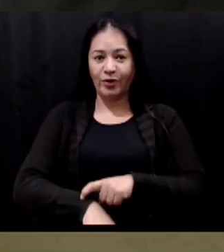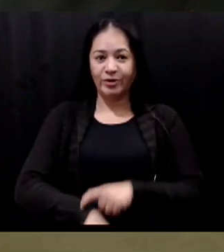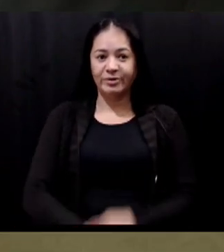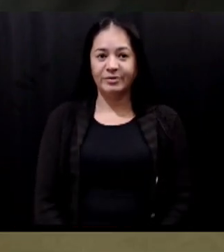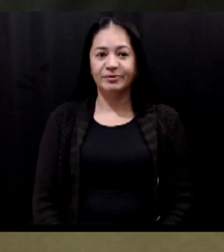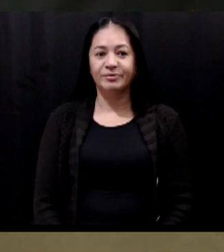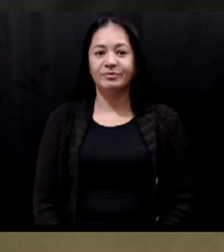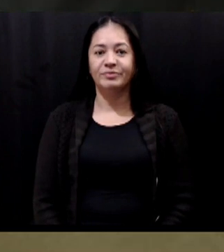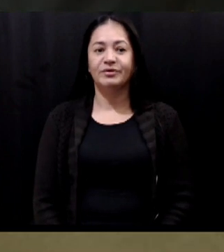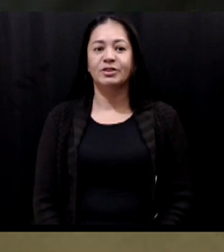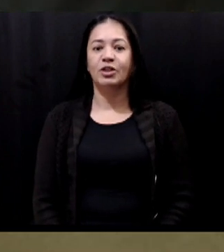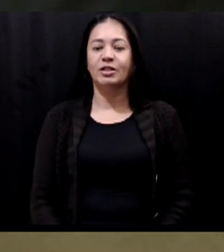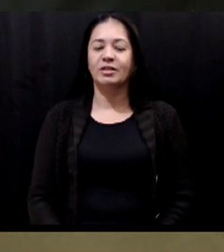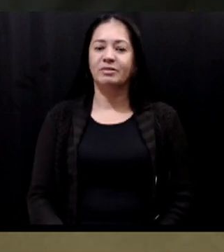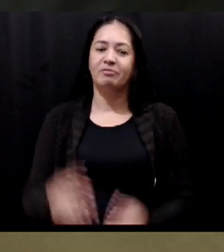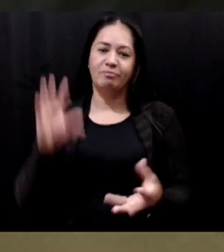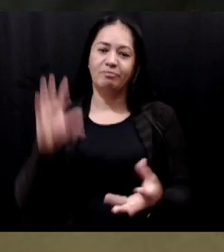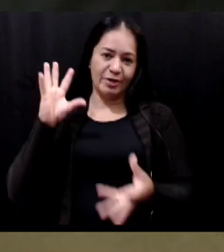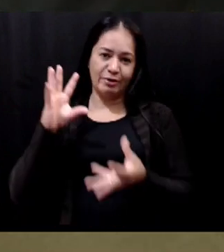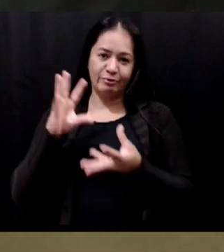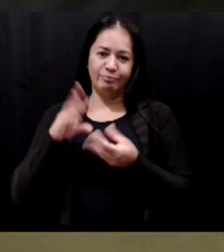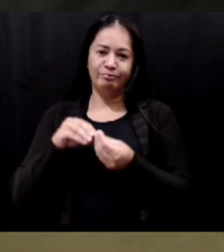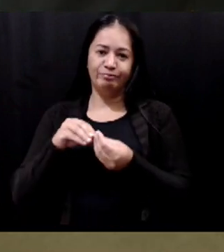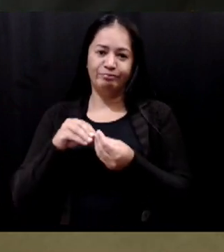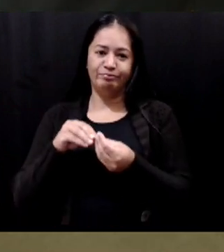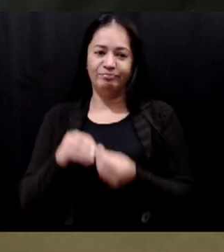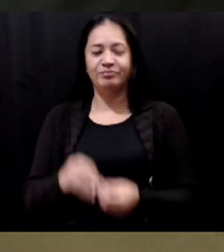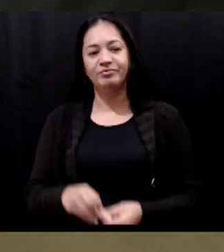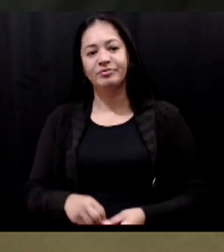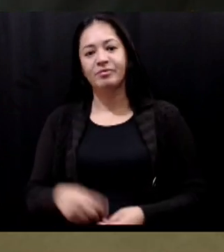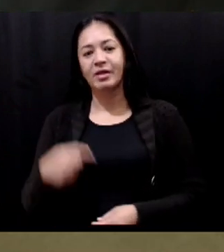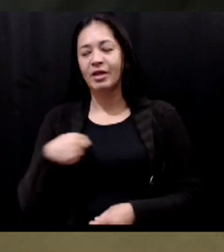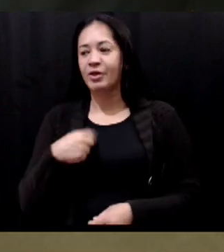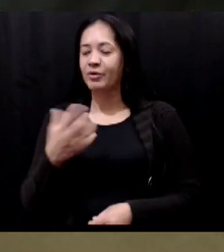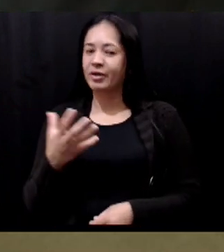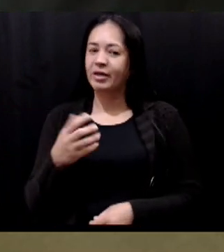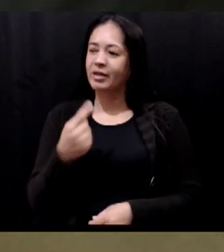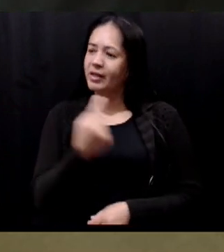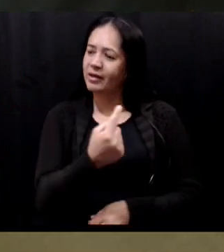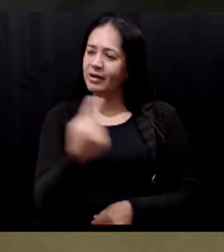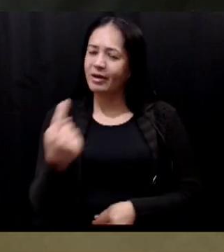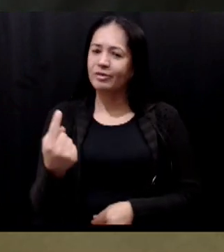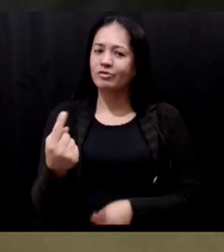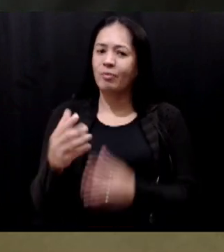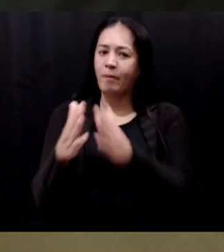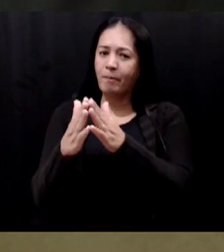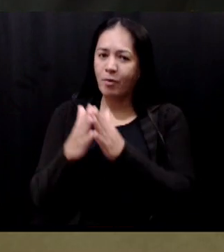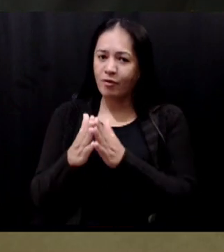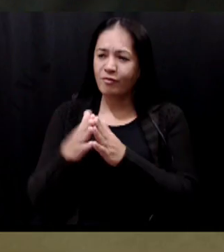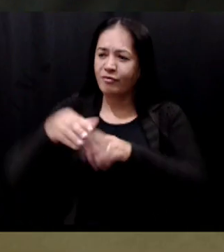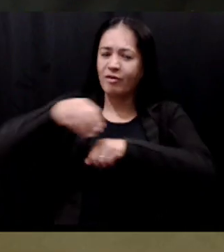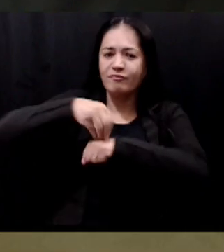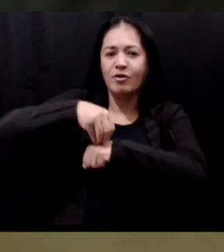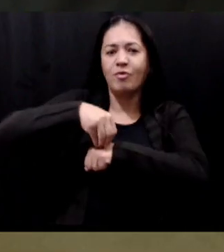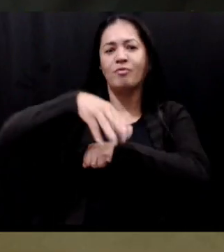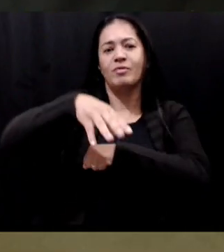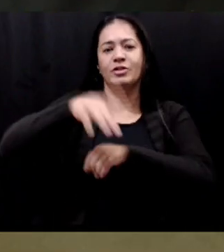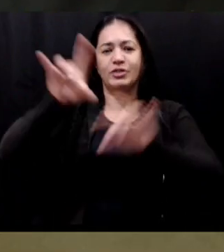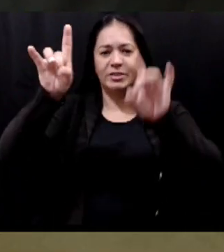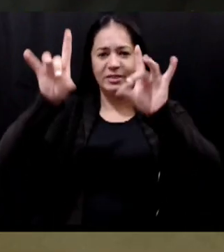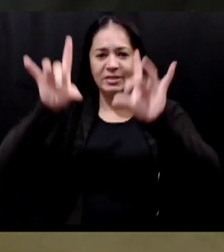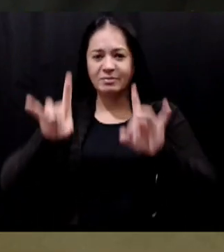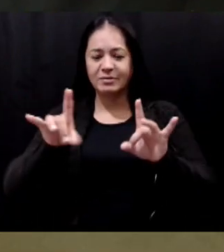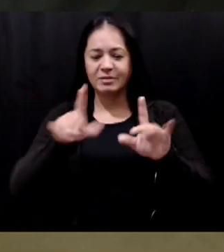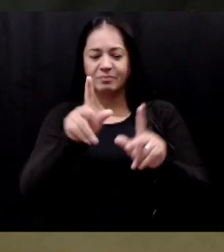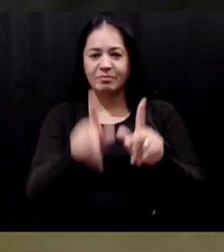as considerações finais. Eu gostaria que cada um de vocês deixasse uma dica especial para quem está assistindo,